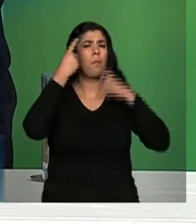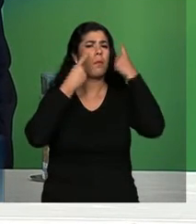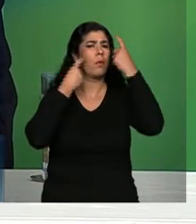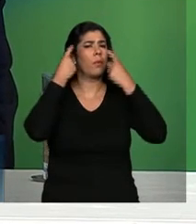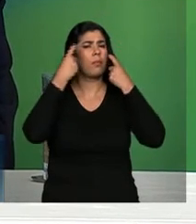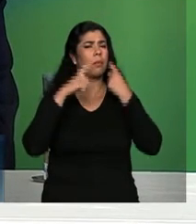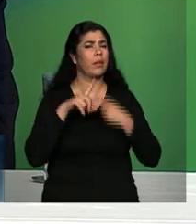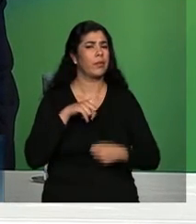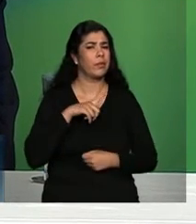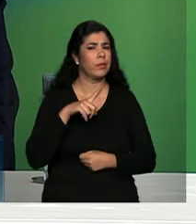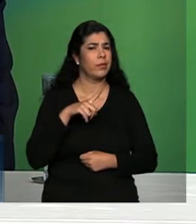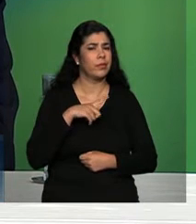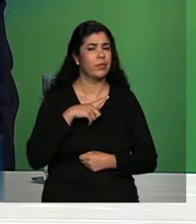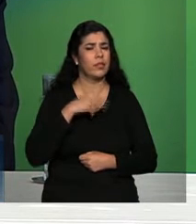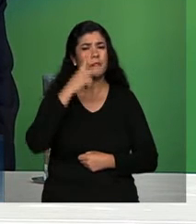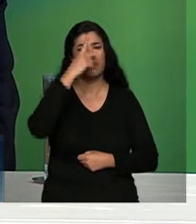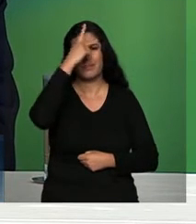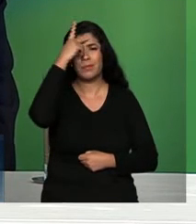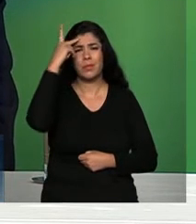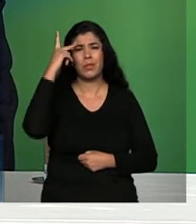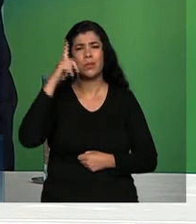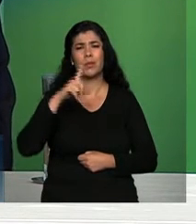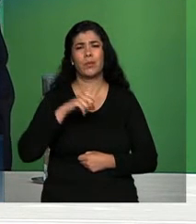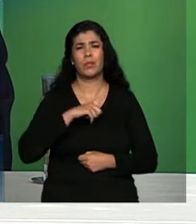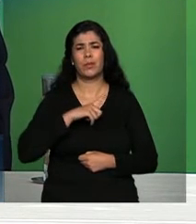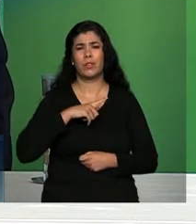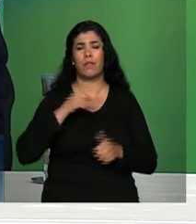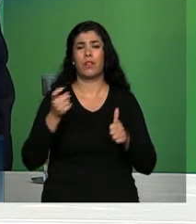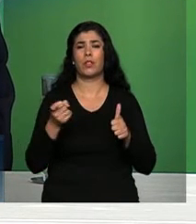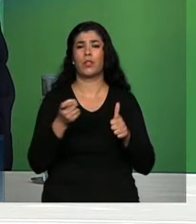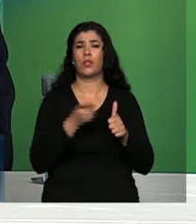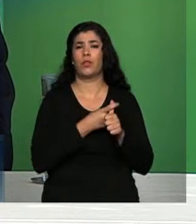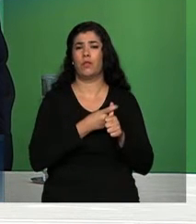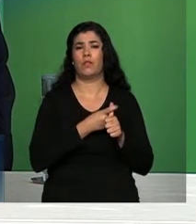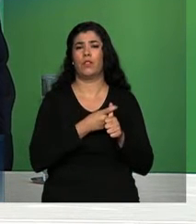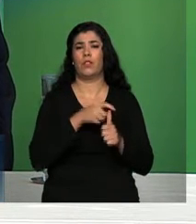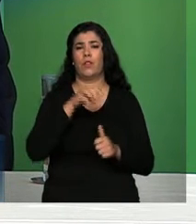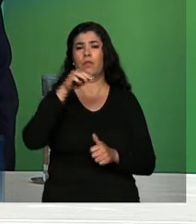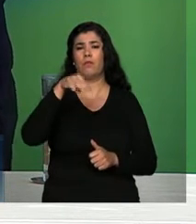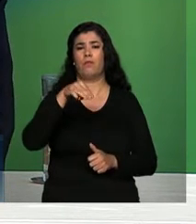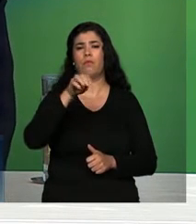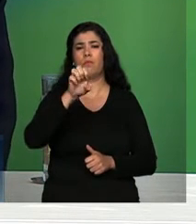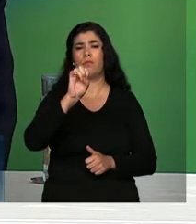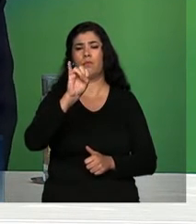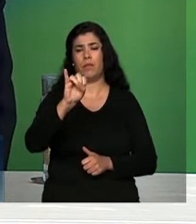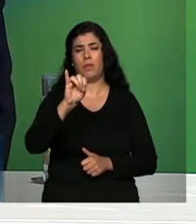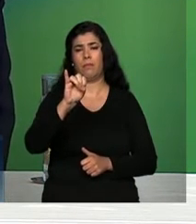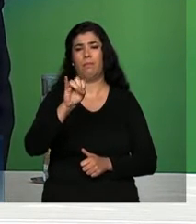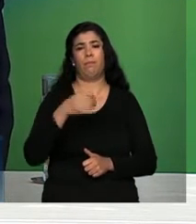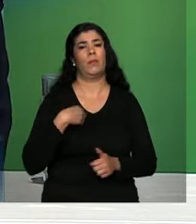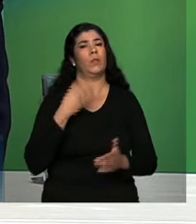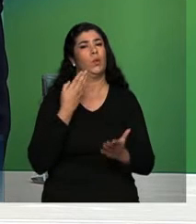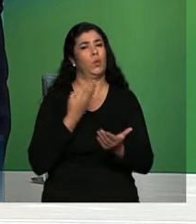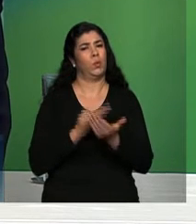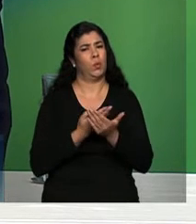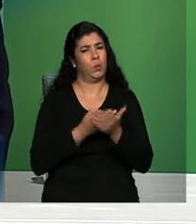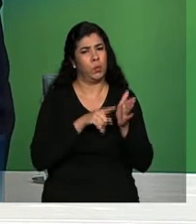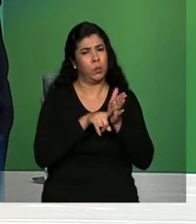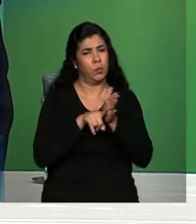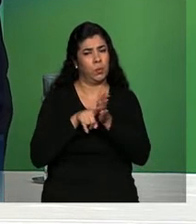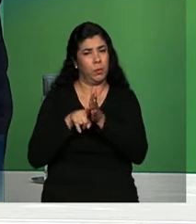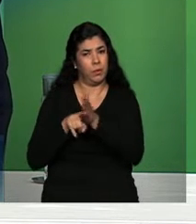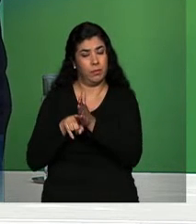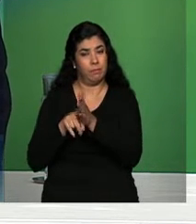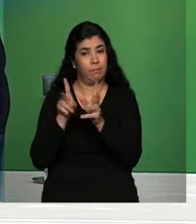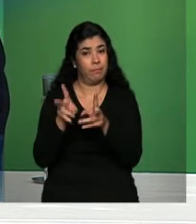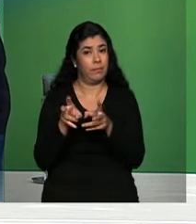foi sobre a inadimplência do MEI. E aí, de acordo com estudos que fizemos, nós percebemos